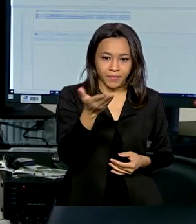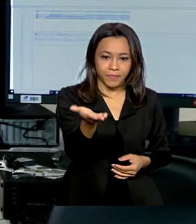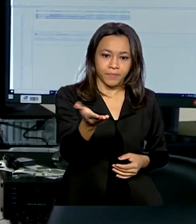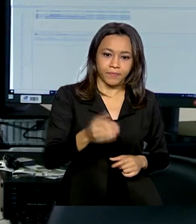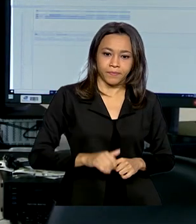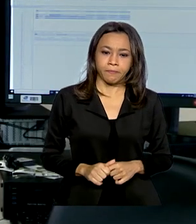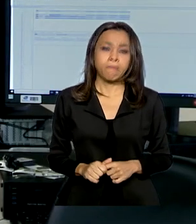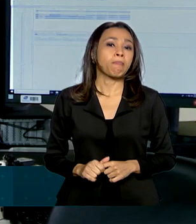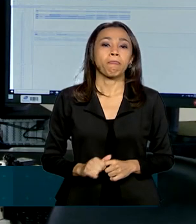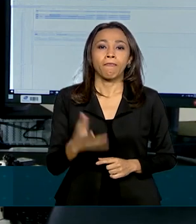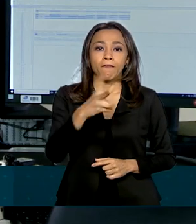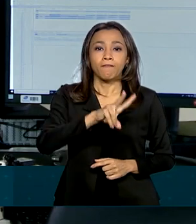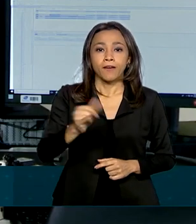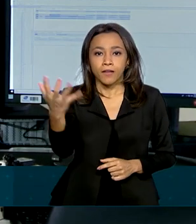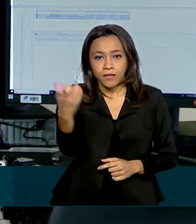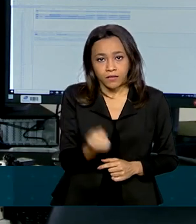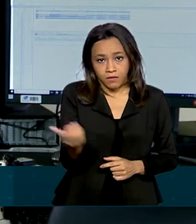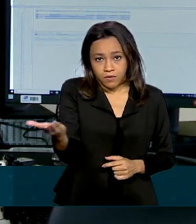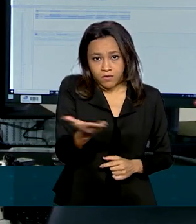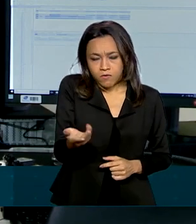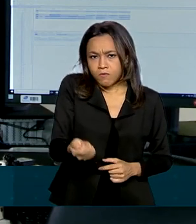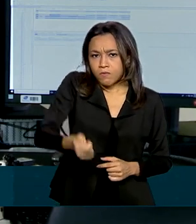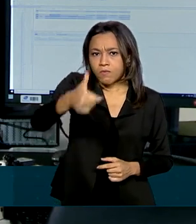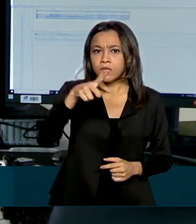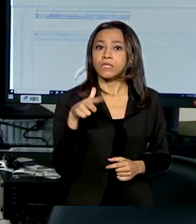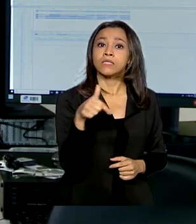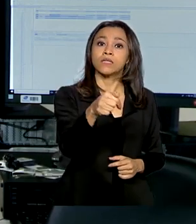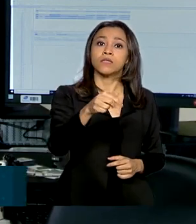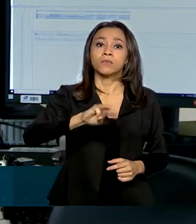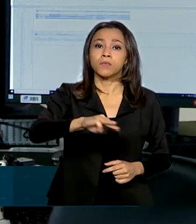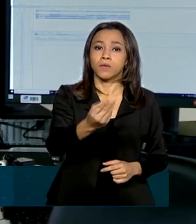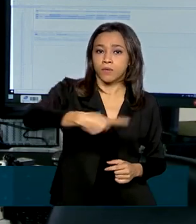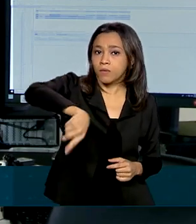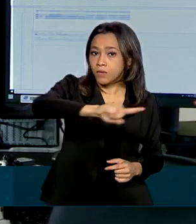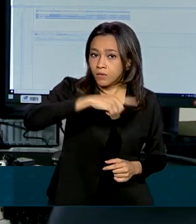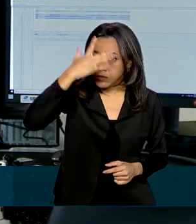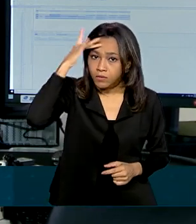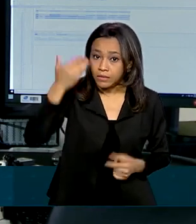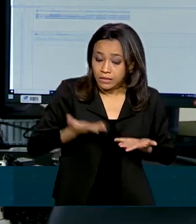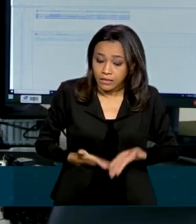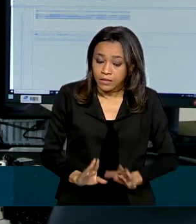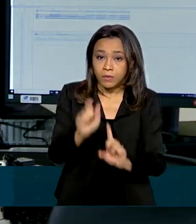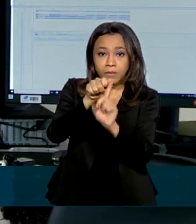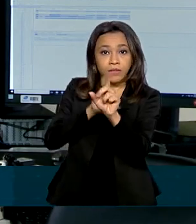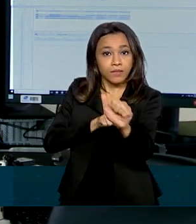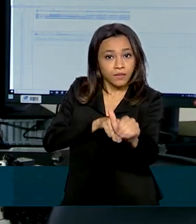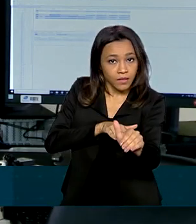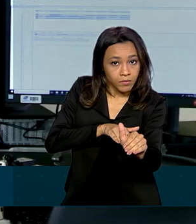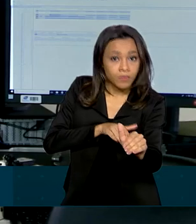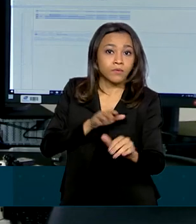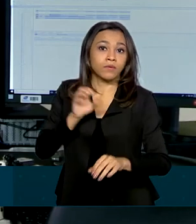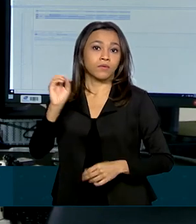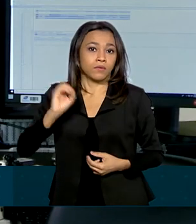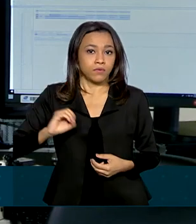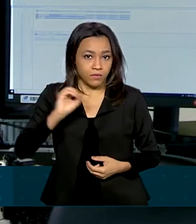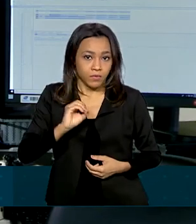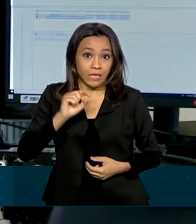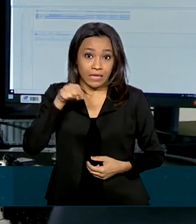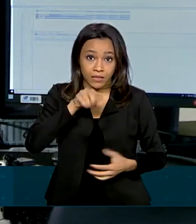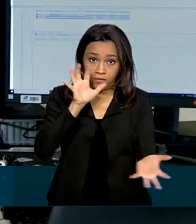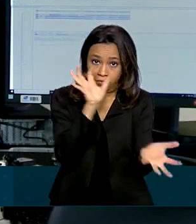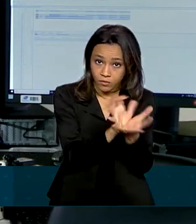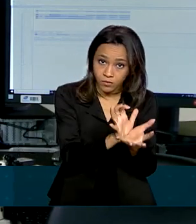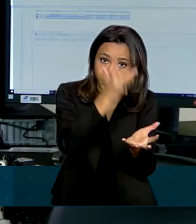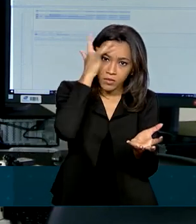Vão receber o benefício hoje quase 7 milhões de trabalhadores nascidos em setembro e outubro. Nesse grupo,